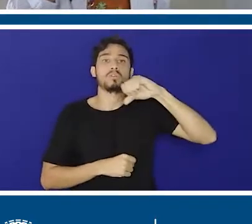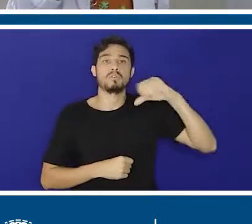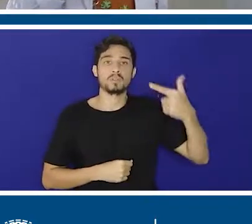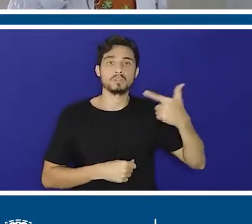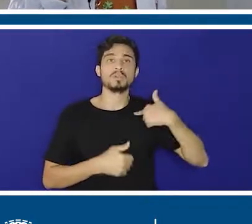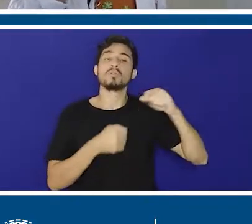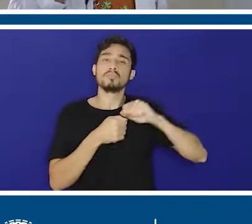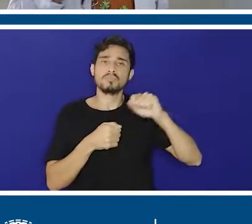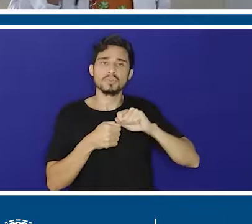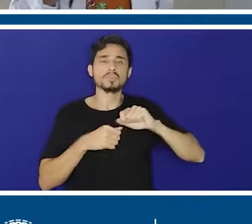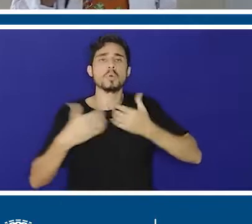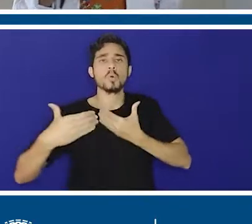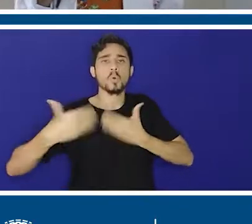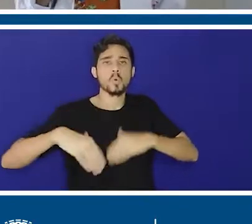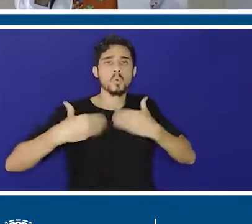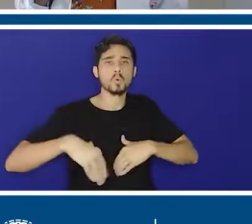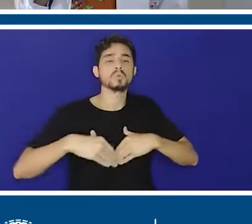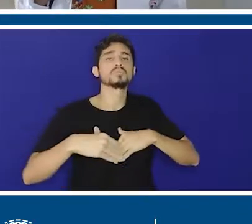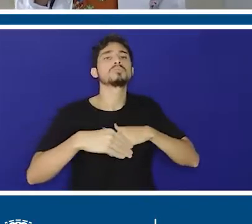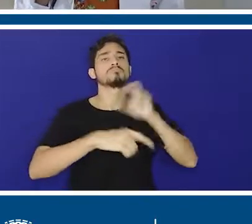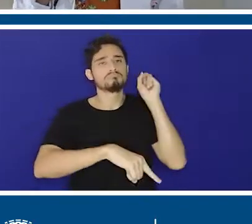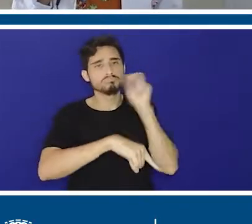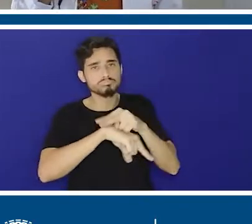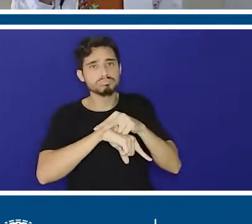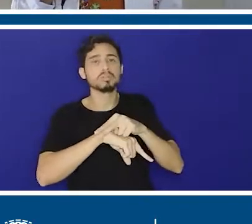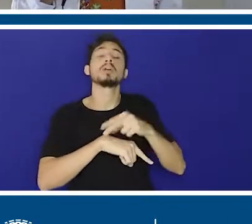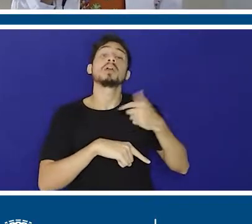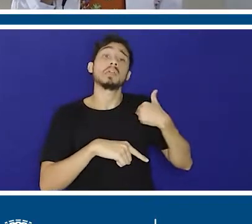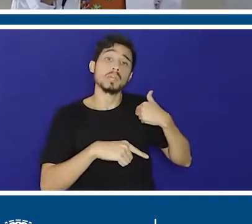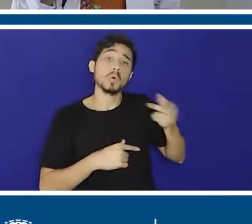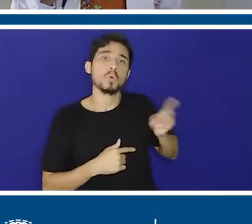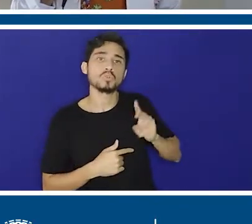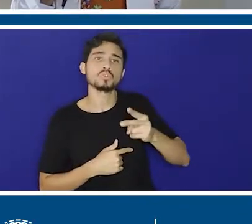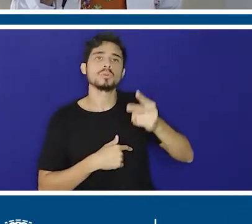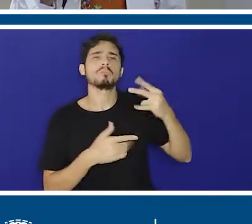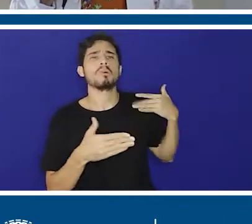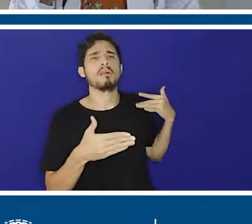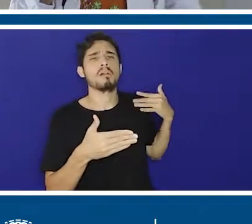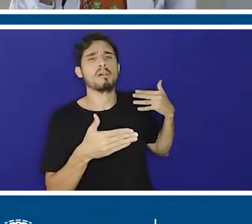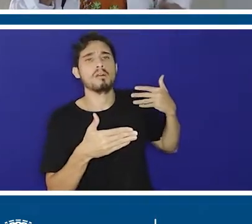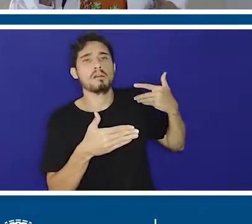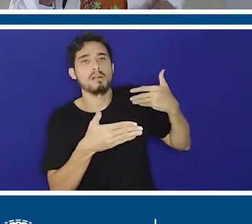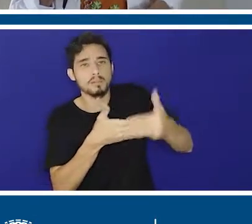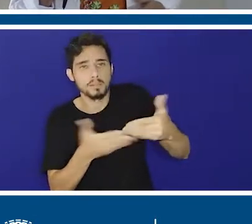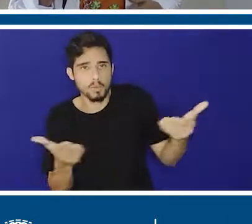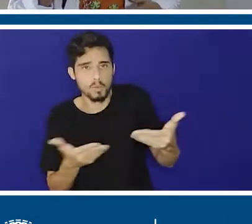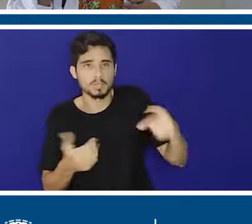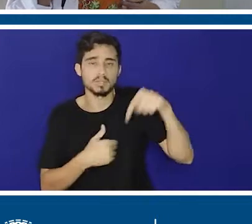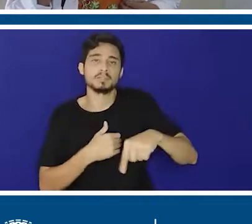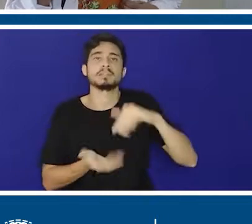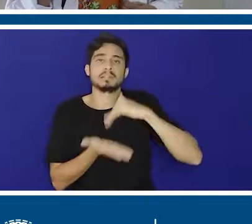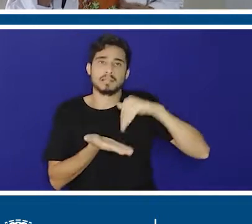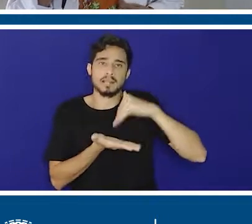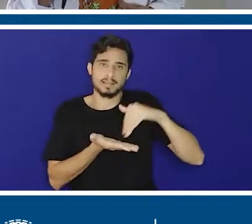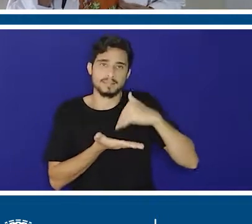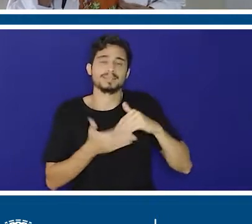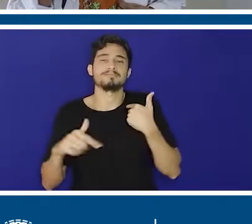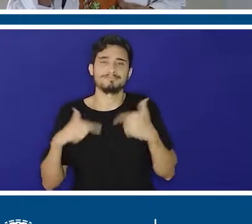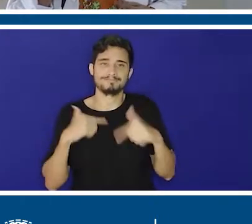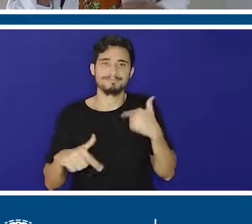fiz o concurso e continuei, então, aqui na secretaria. Então,